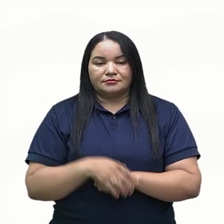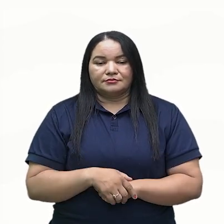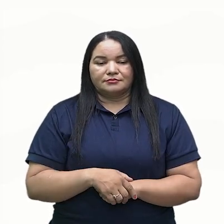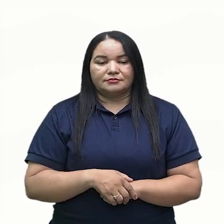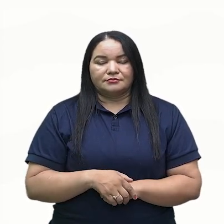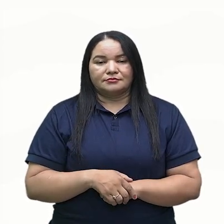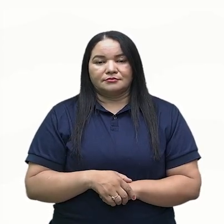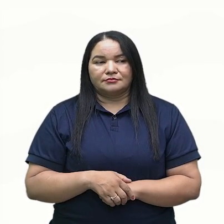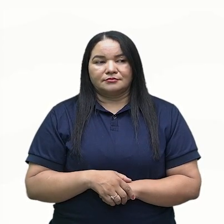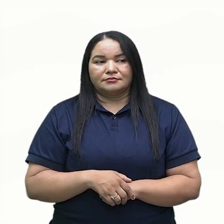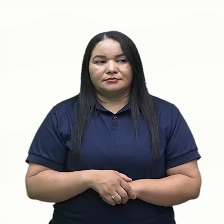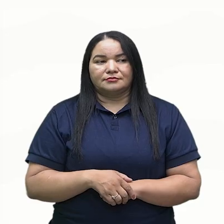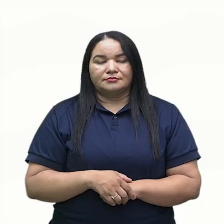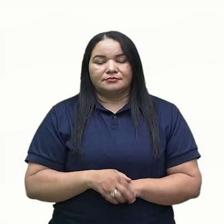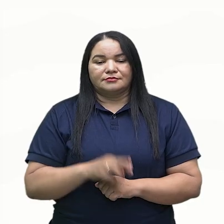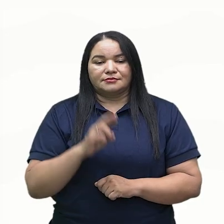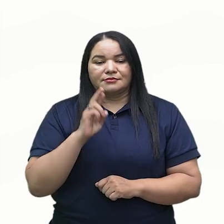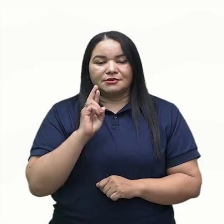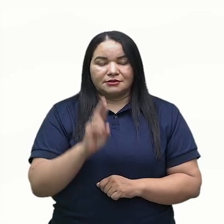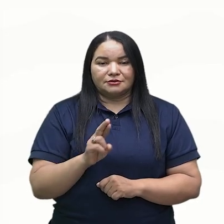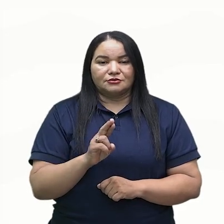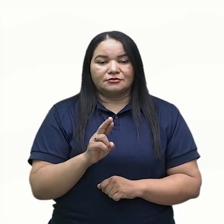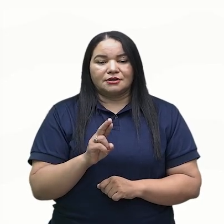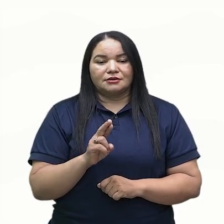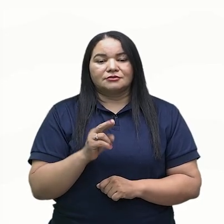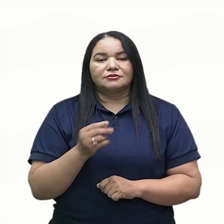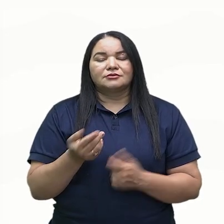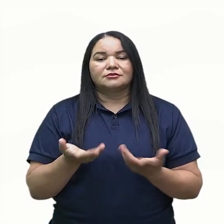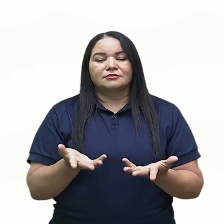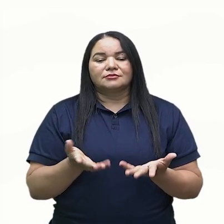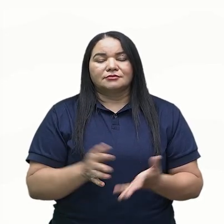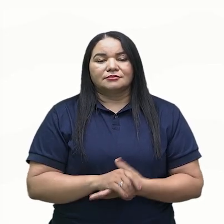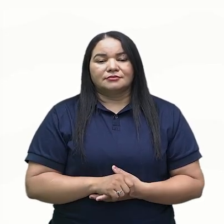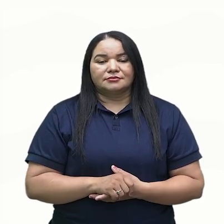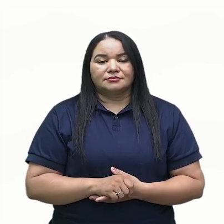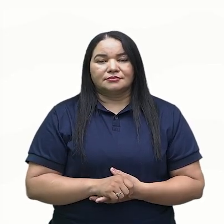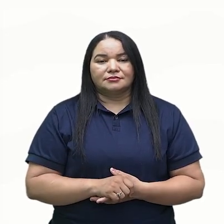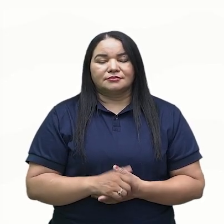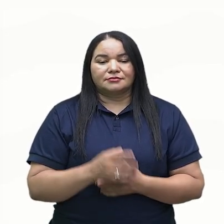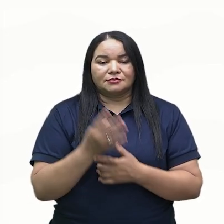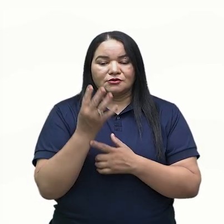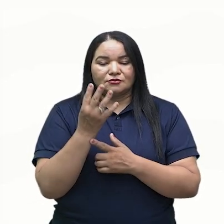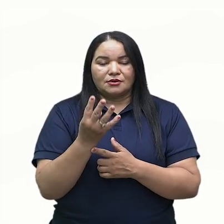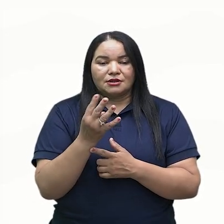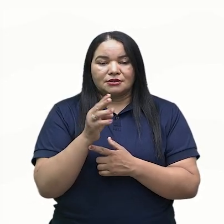1,3, onde o resultado dessa multiplicação é igual a